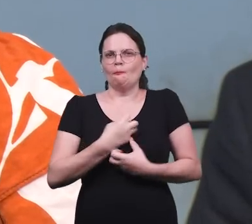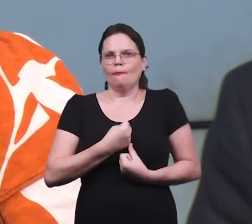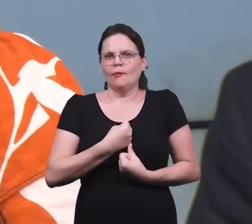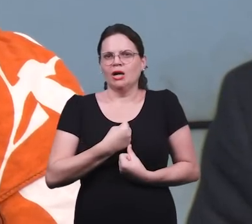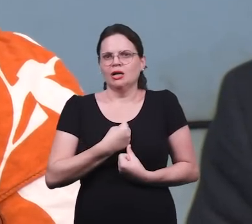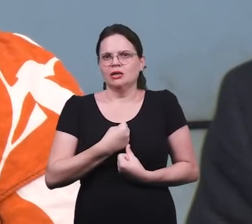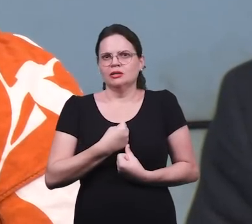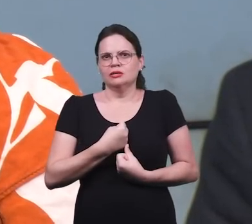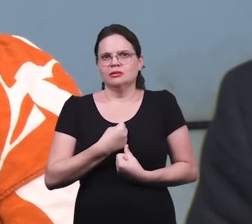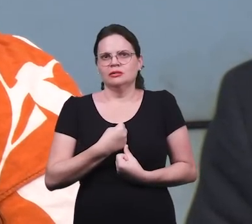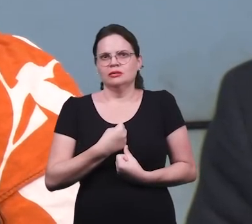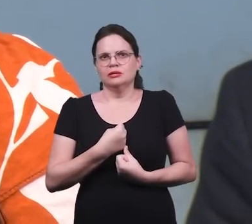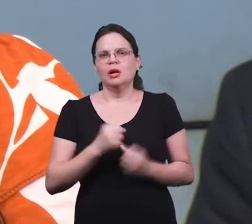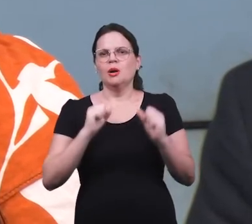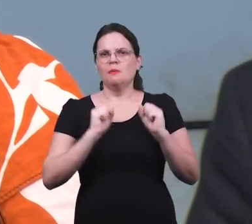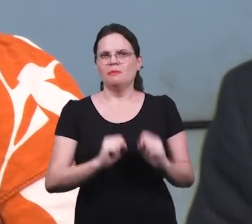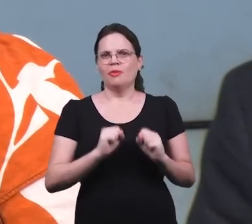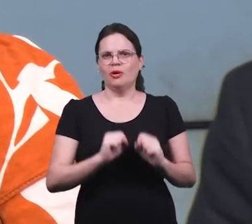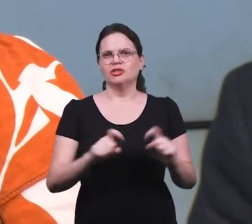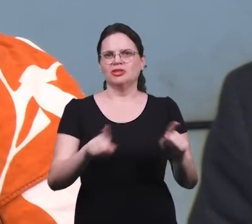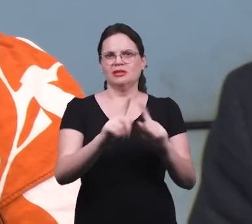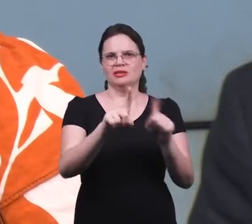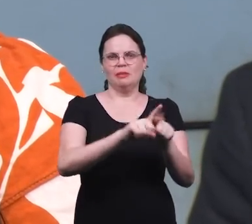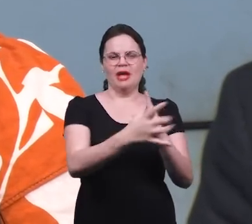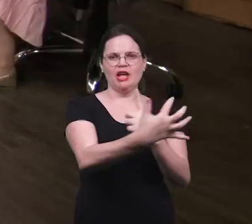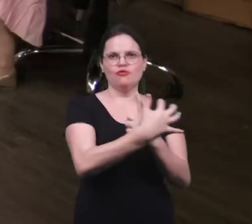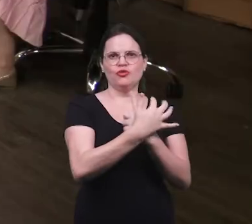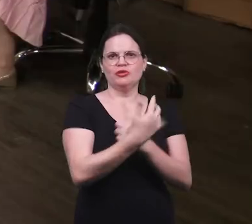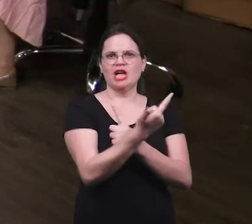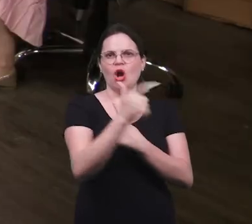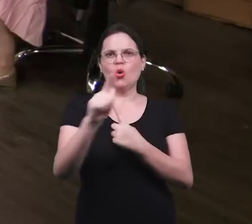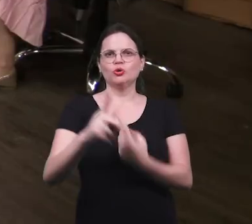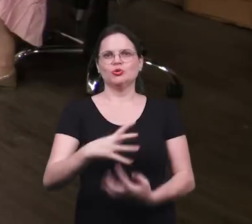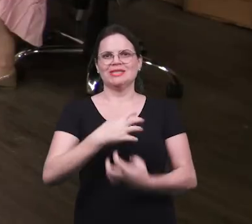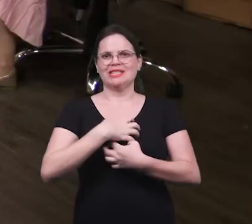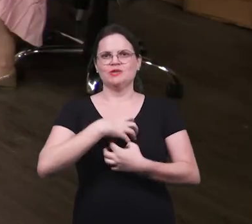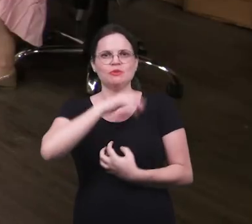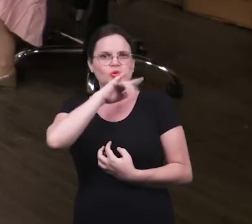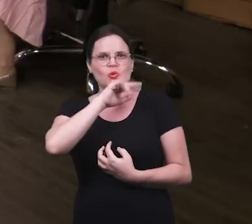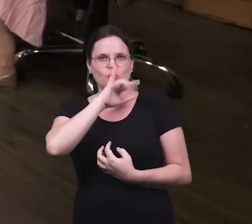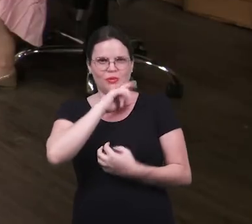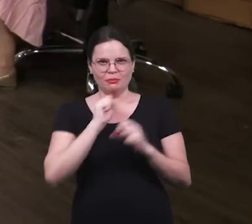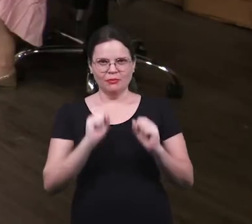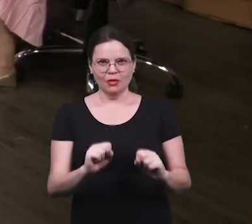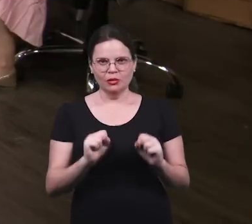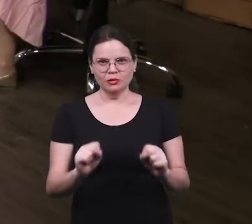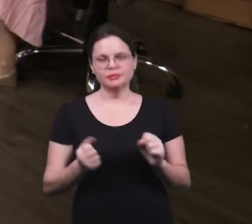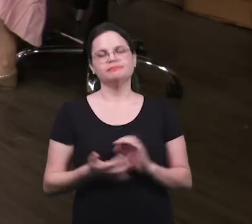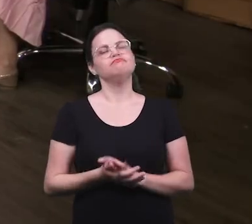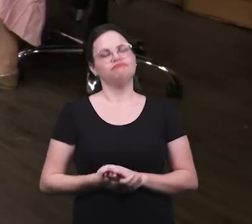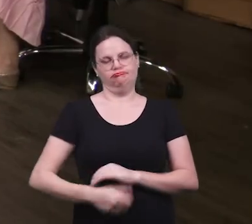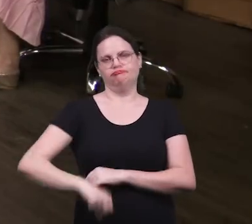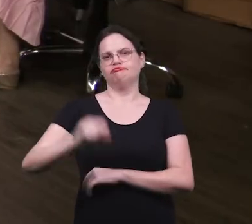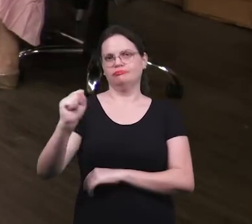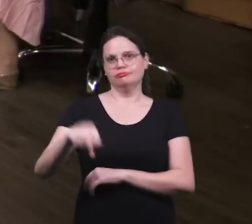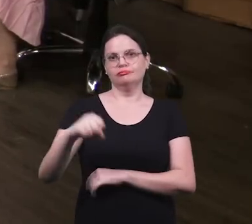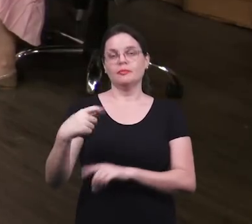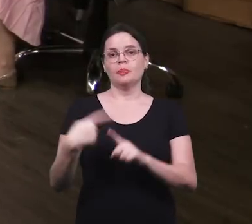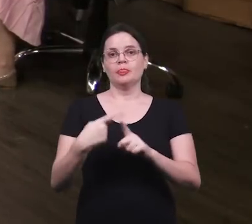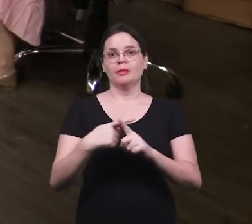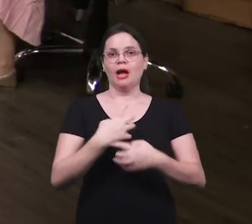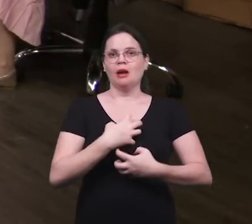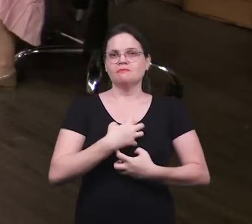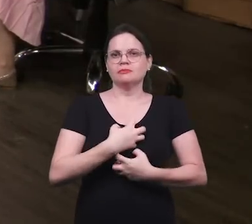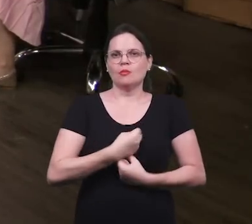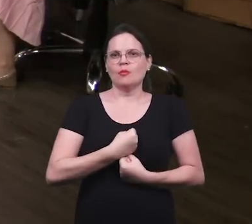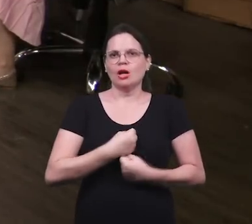ser uma porta de entrada para outros sentimentos? Sem dúvida, Beatriz. A mágoa, ela traz